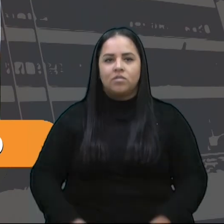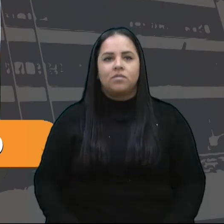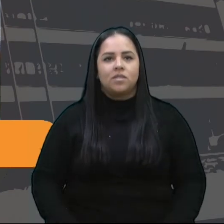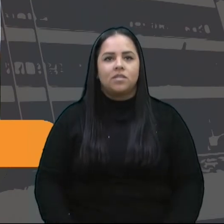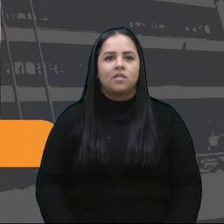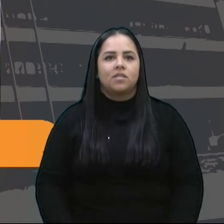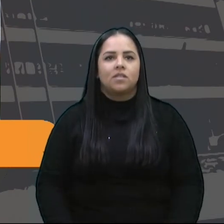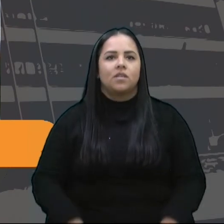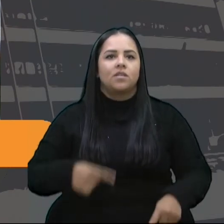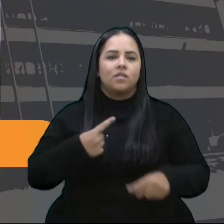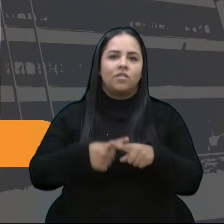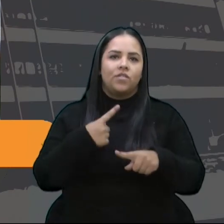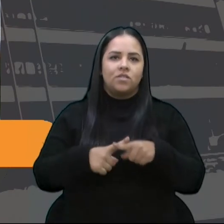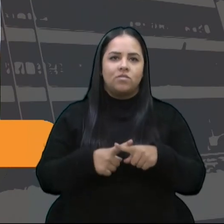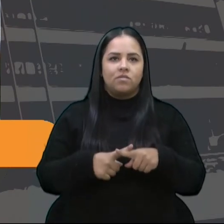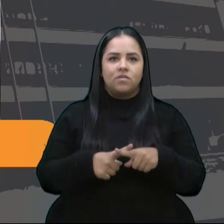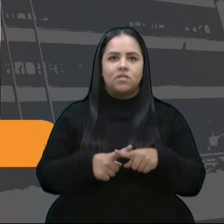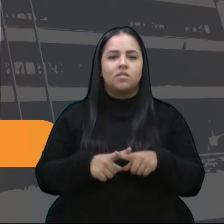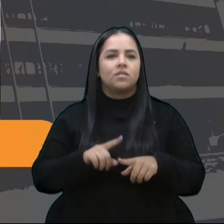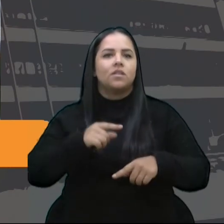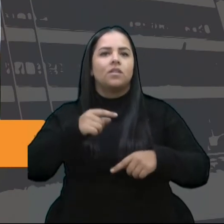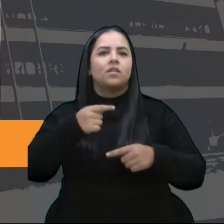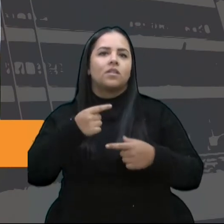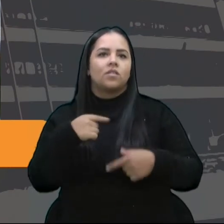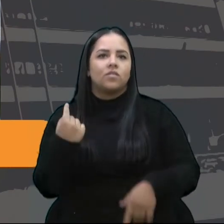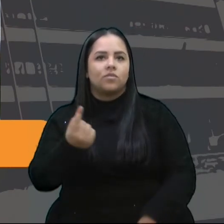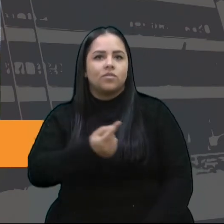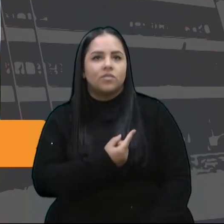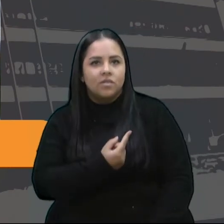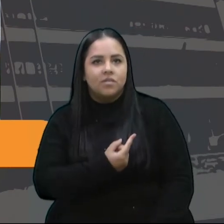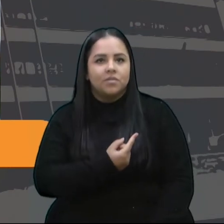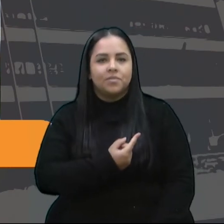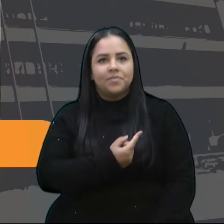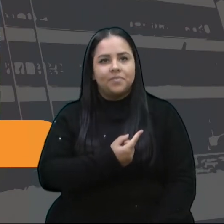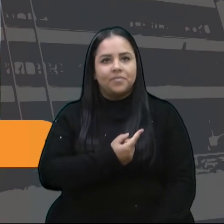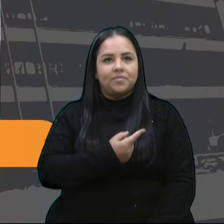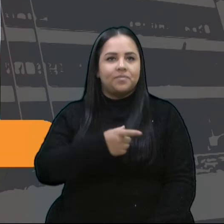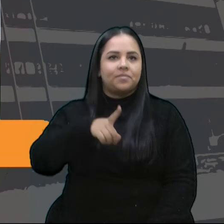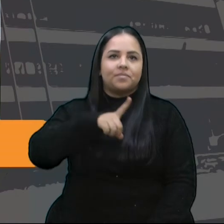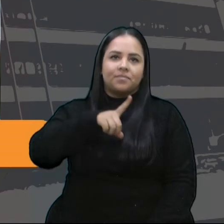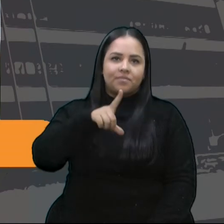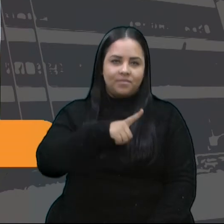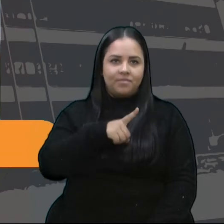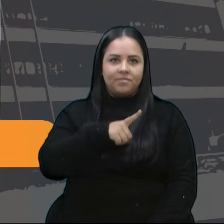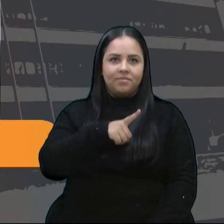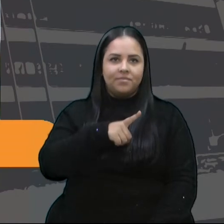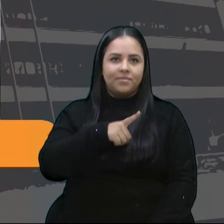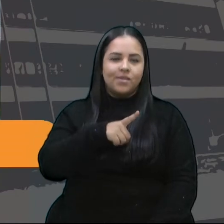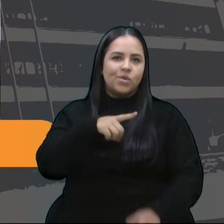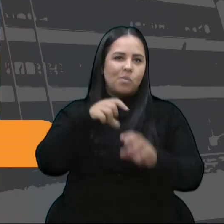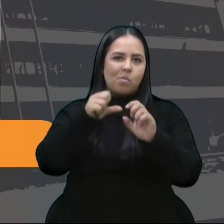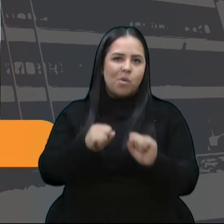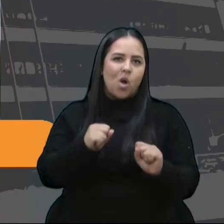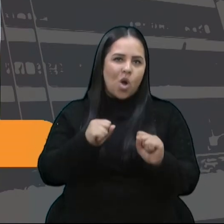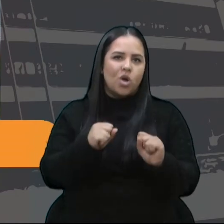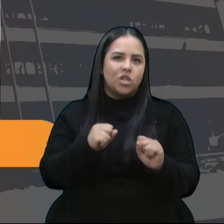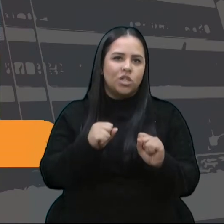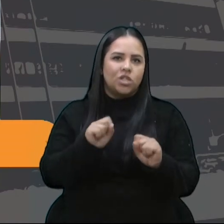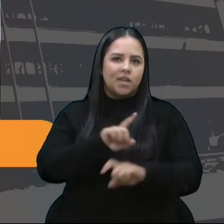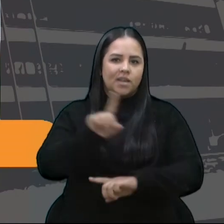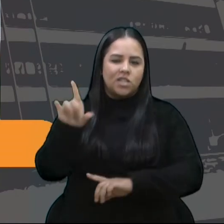das situações limite que se vive, né? Das tragédias que a gente está vivendo agora, que possa servir